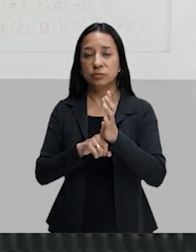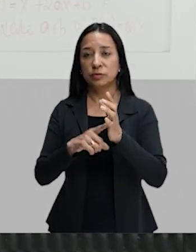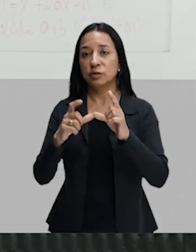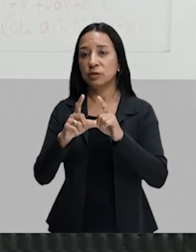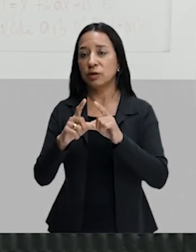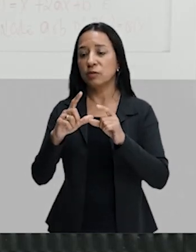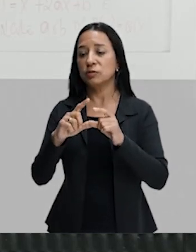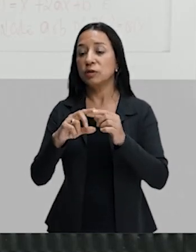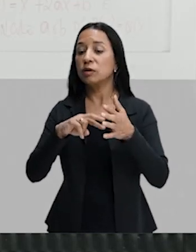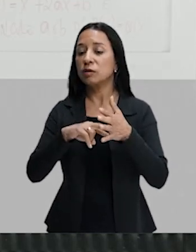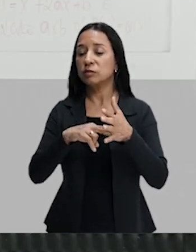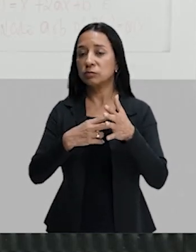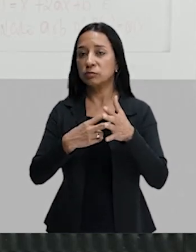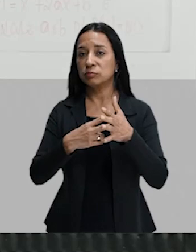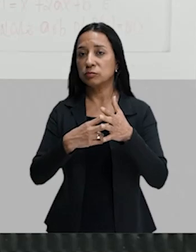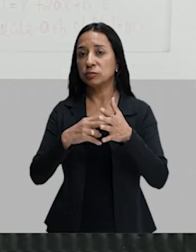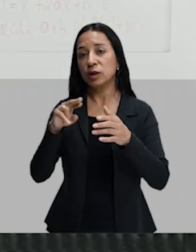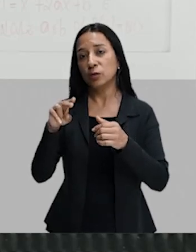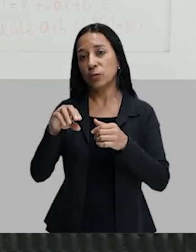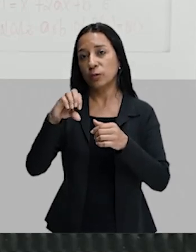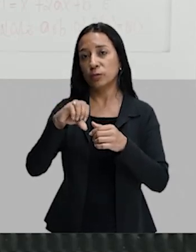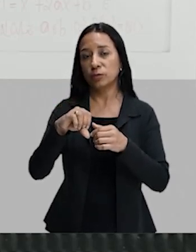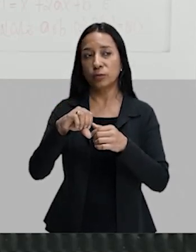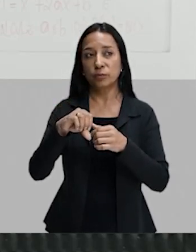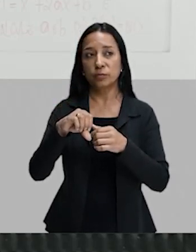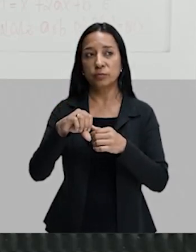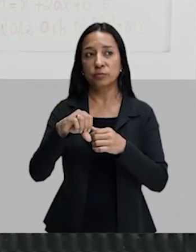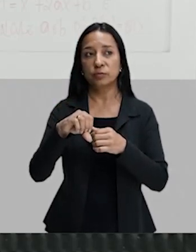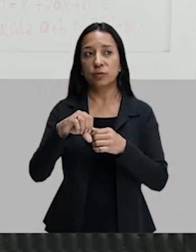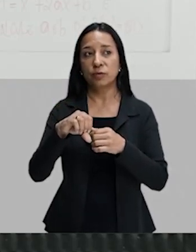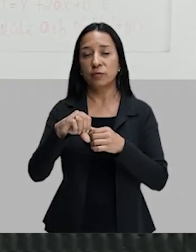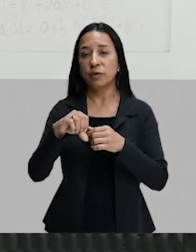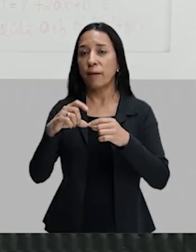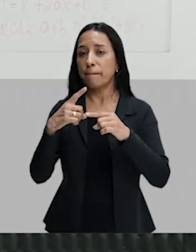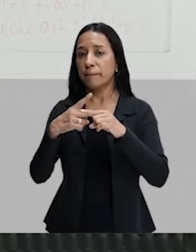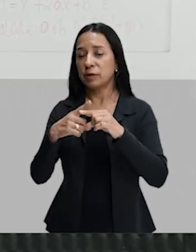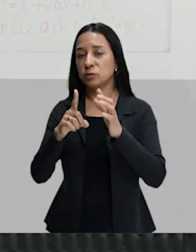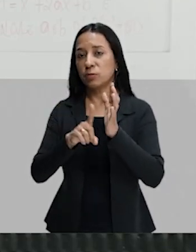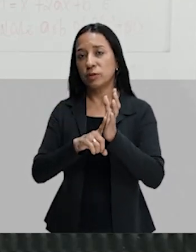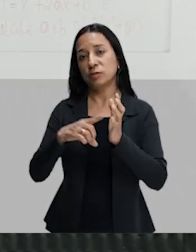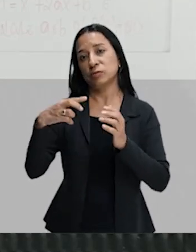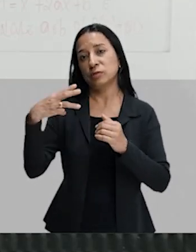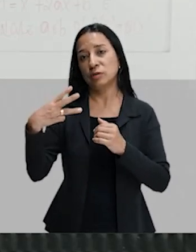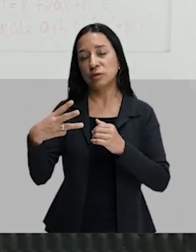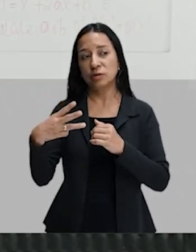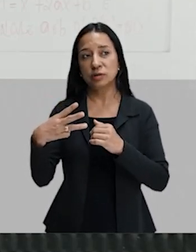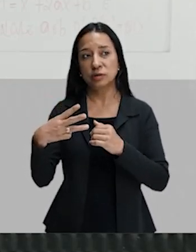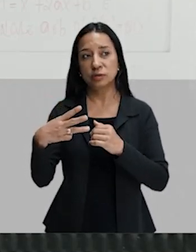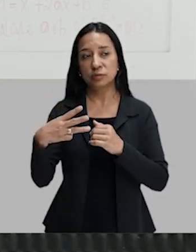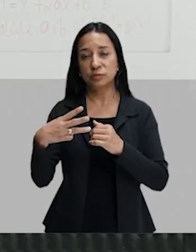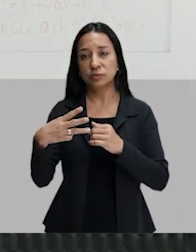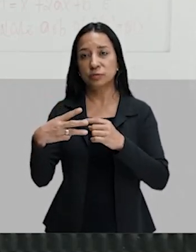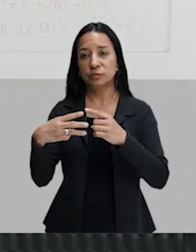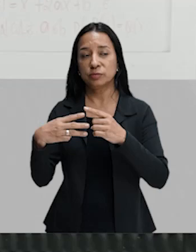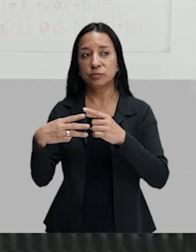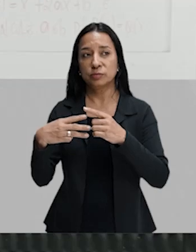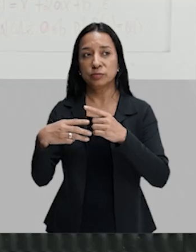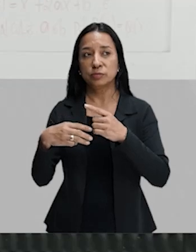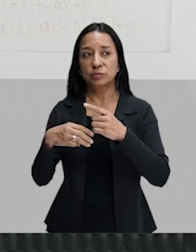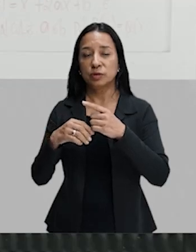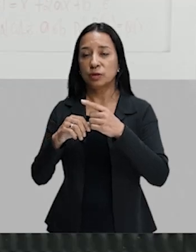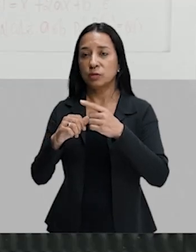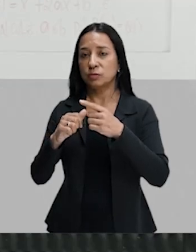9. Né? Então, raiz quadrada de 9 é 3. Sobre 2 multiplicado por a.